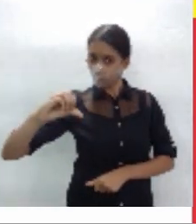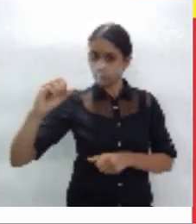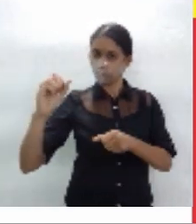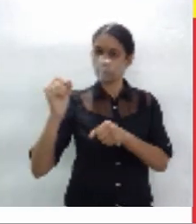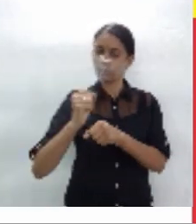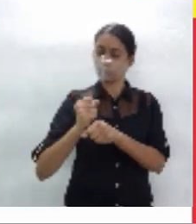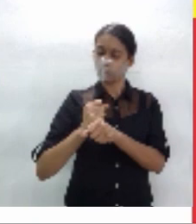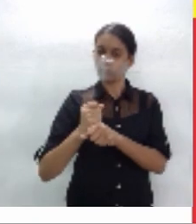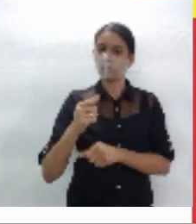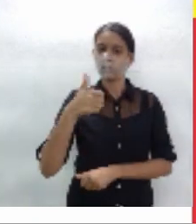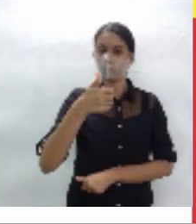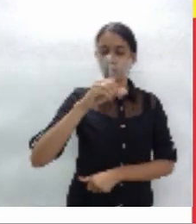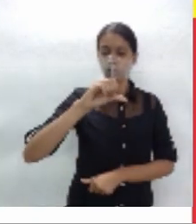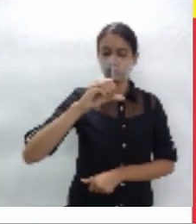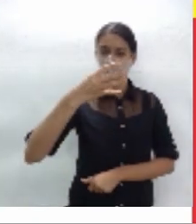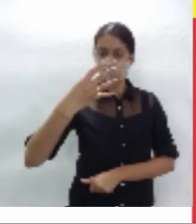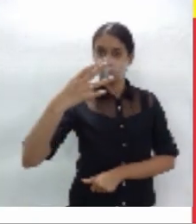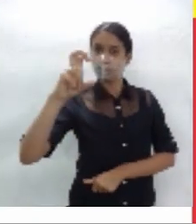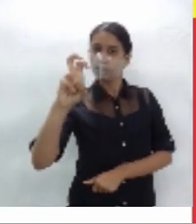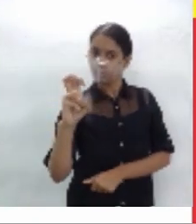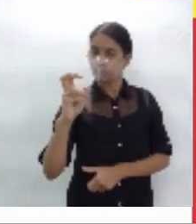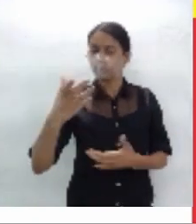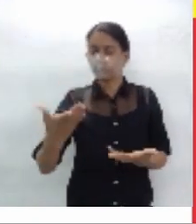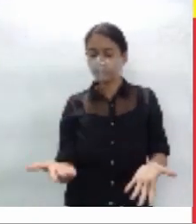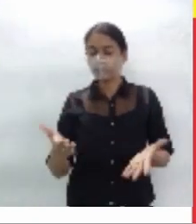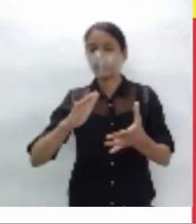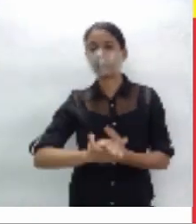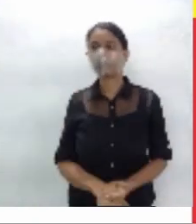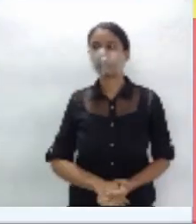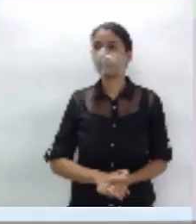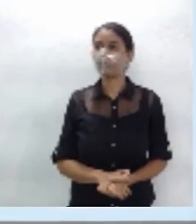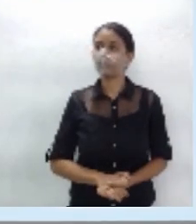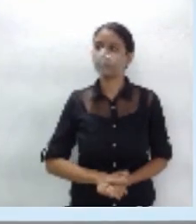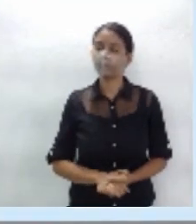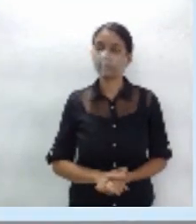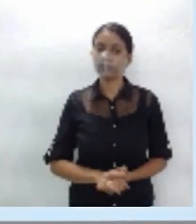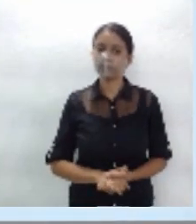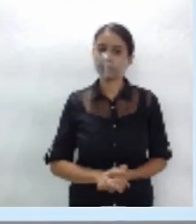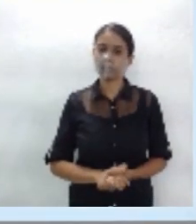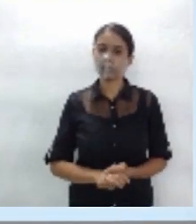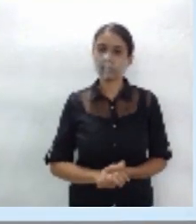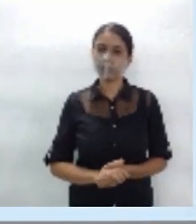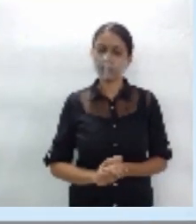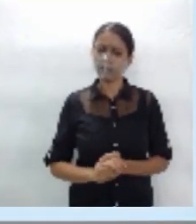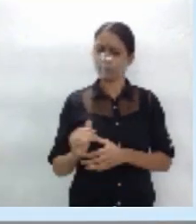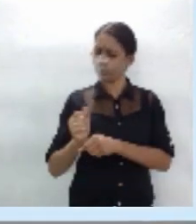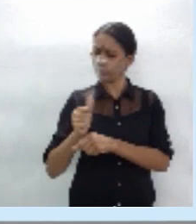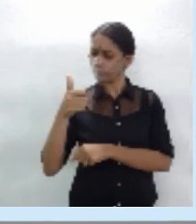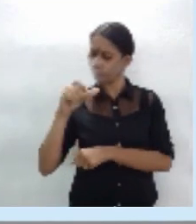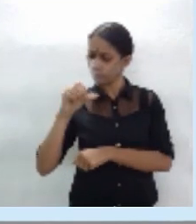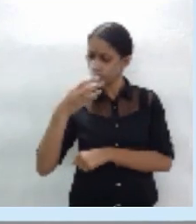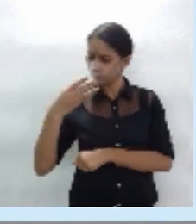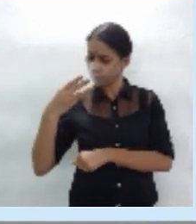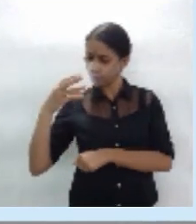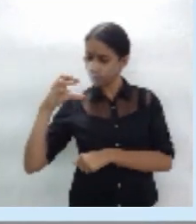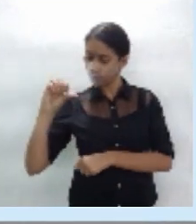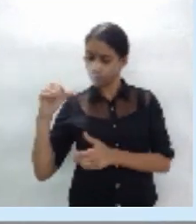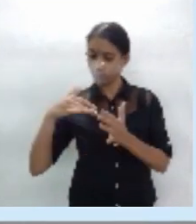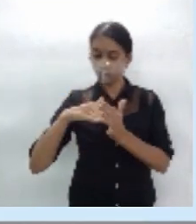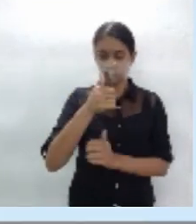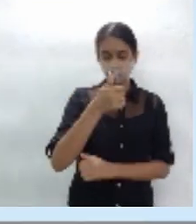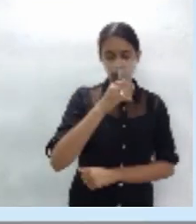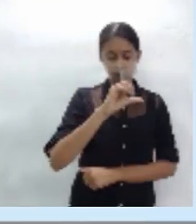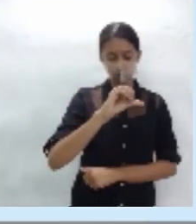guerras mundiais, pessoal, têm o propósito de simplesmente essa expansão de